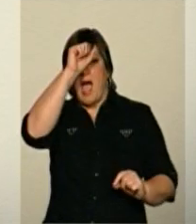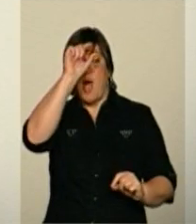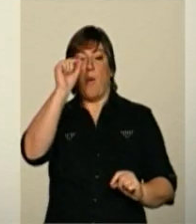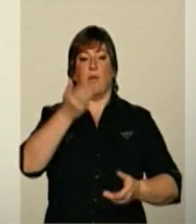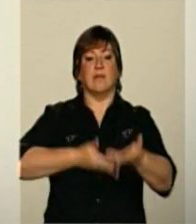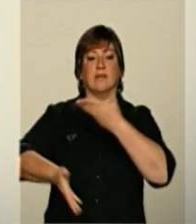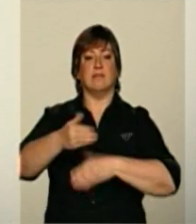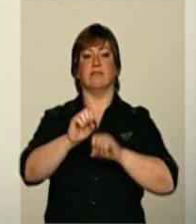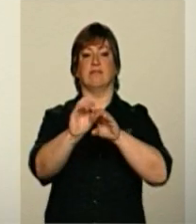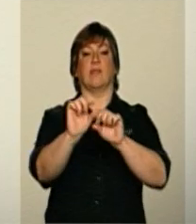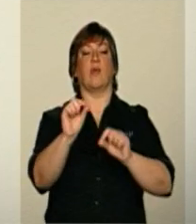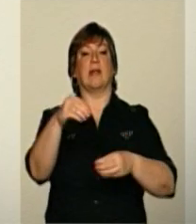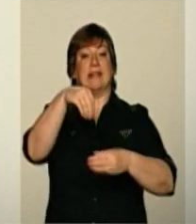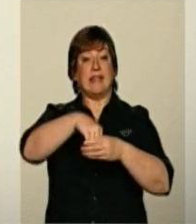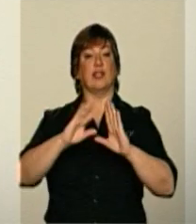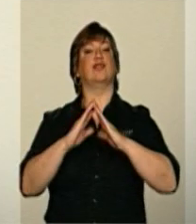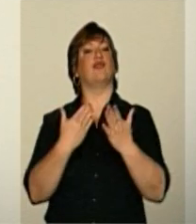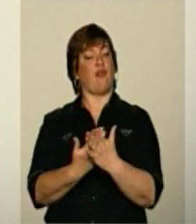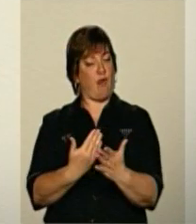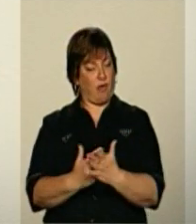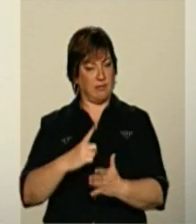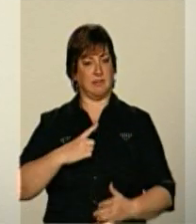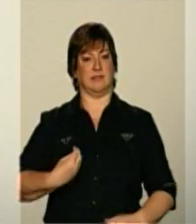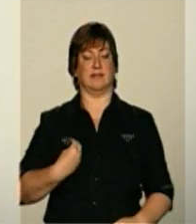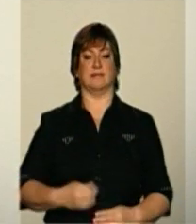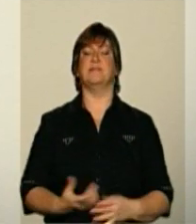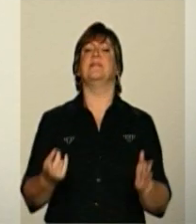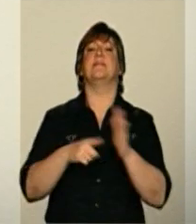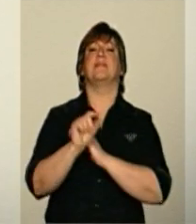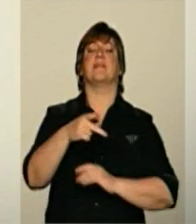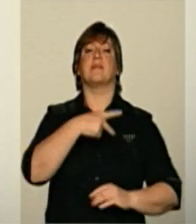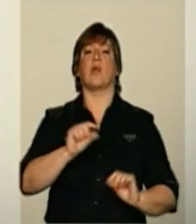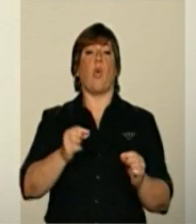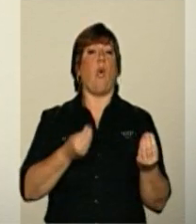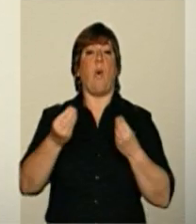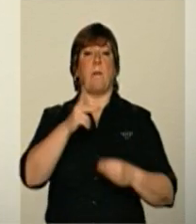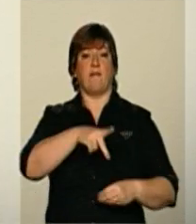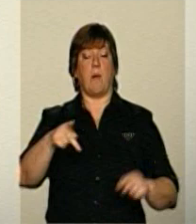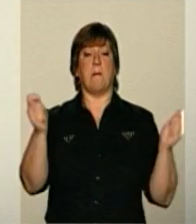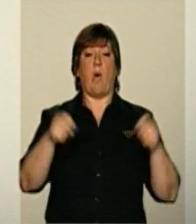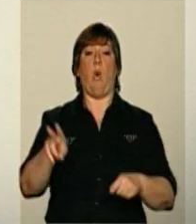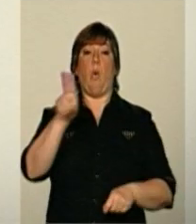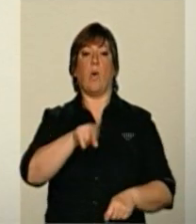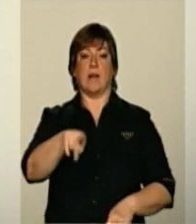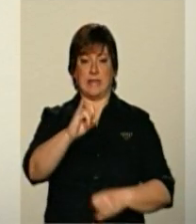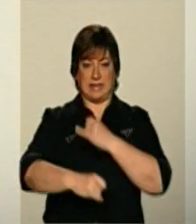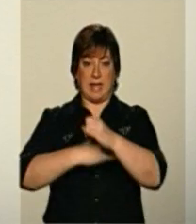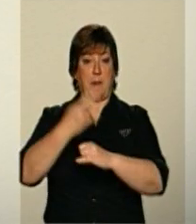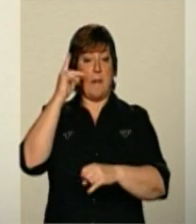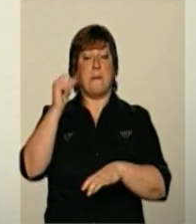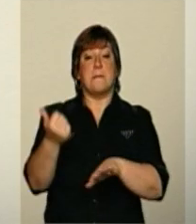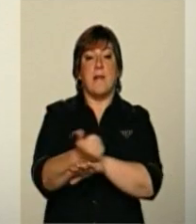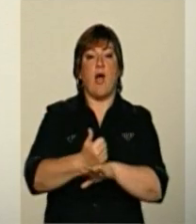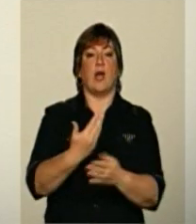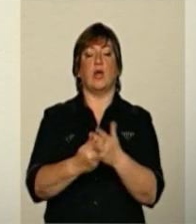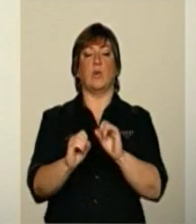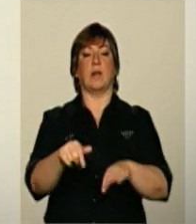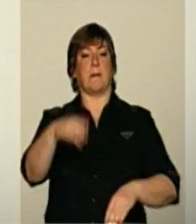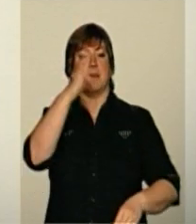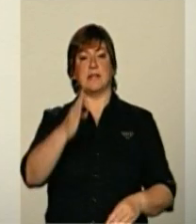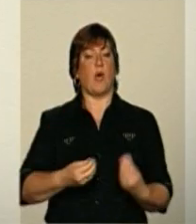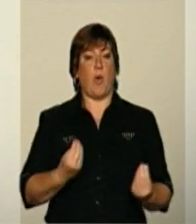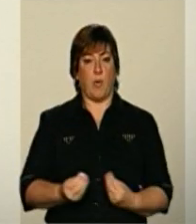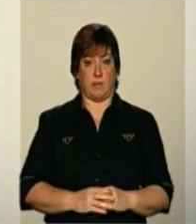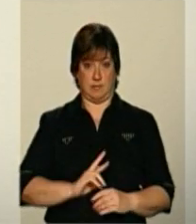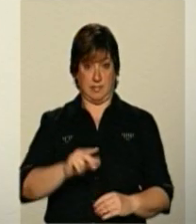e o que ensinam nas nossas escolas presidenta como o professor pode usar os recursos da internet melhorar a educação no Brasil